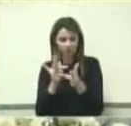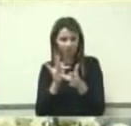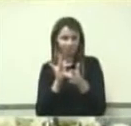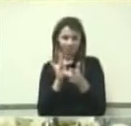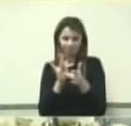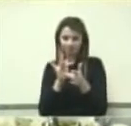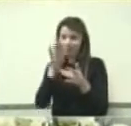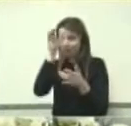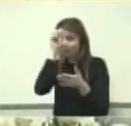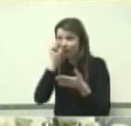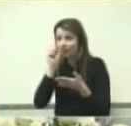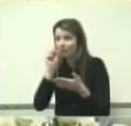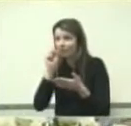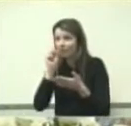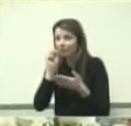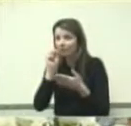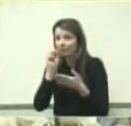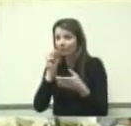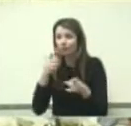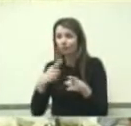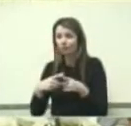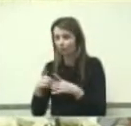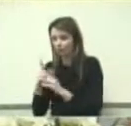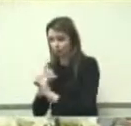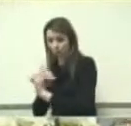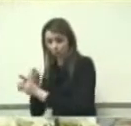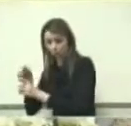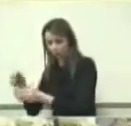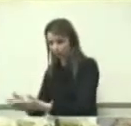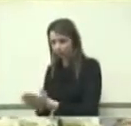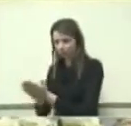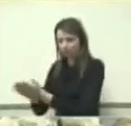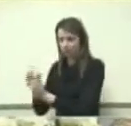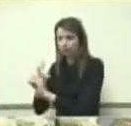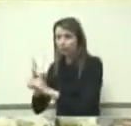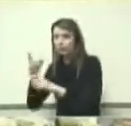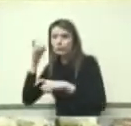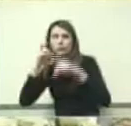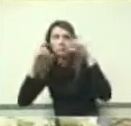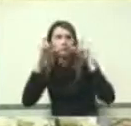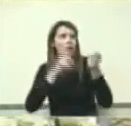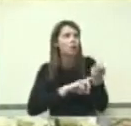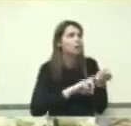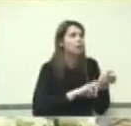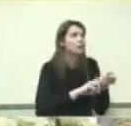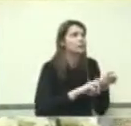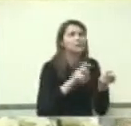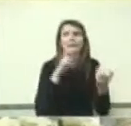quando eles estavam atônitos perplexos já desanimados desesperados